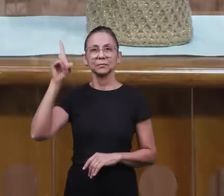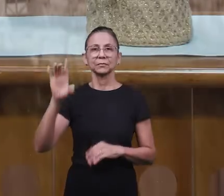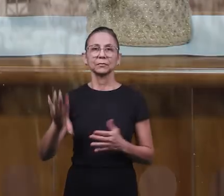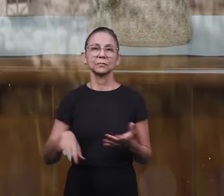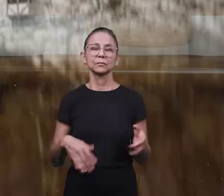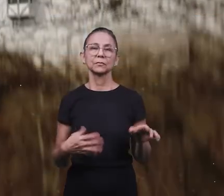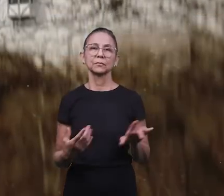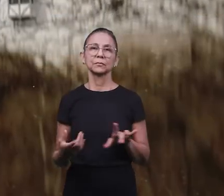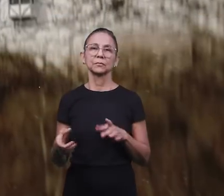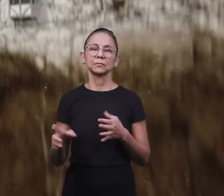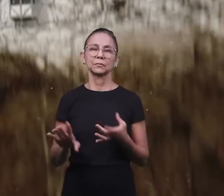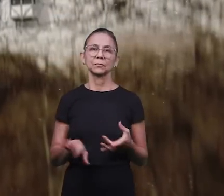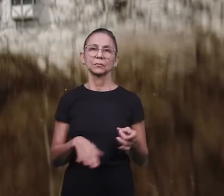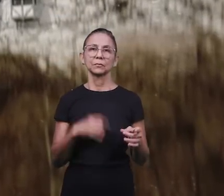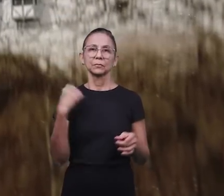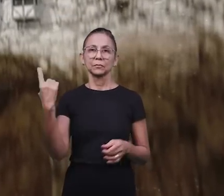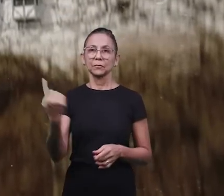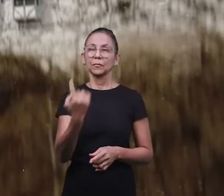Deus.